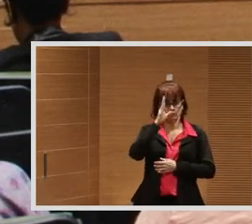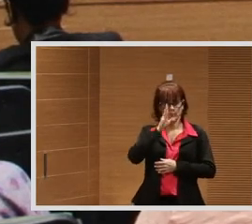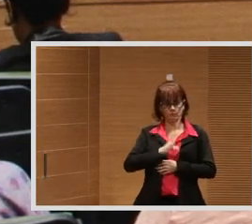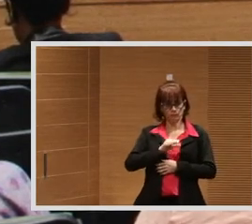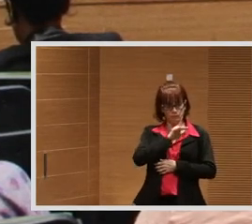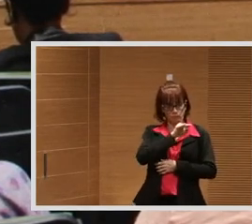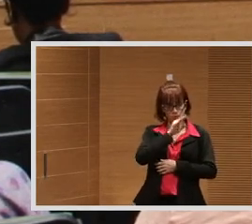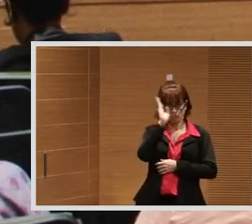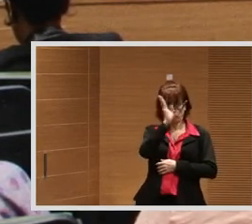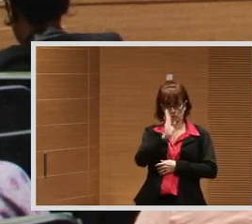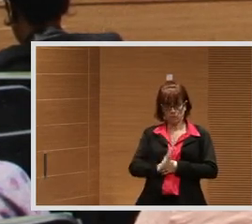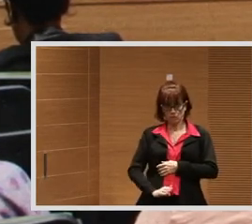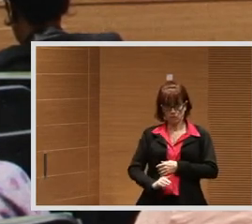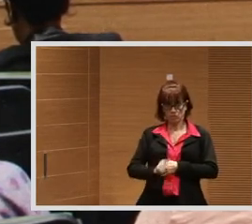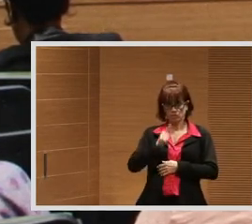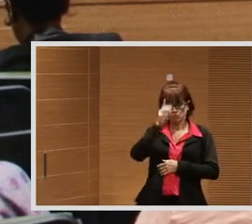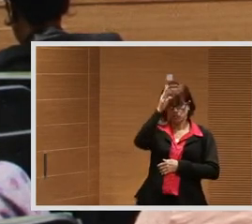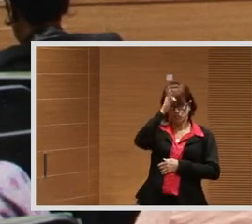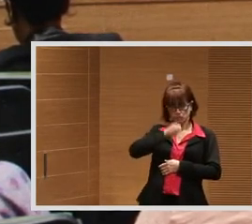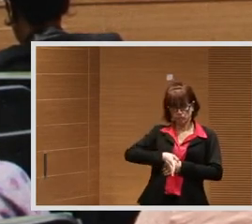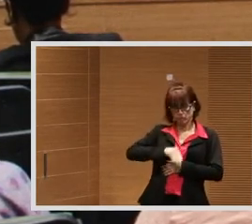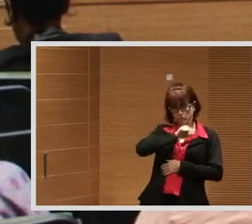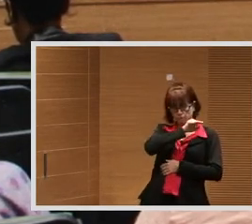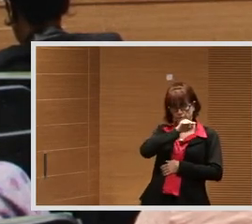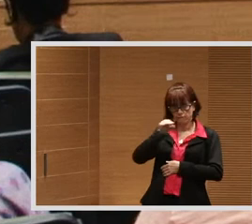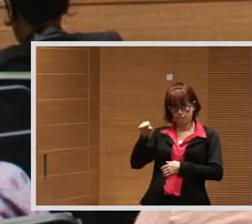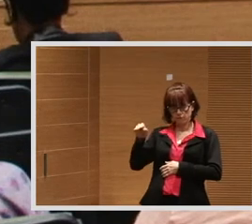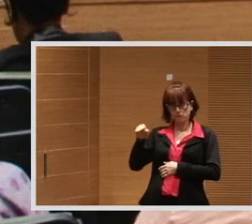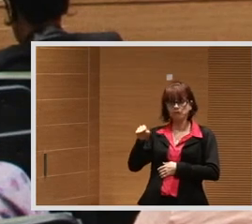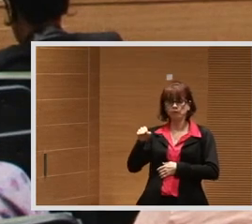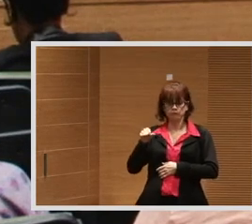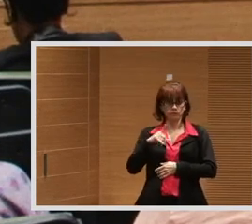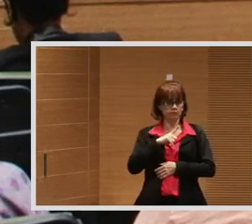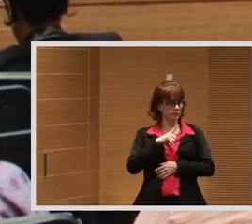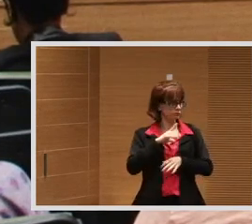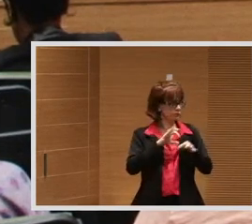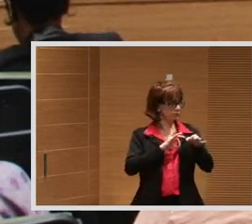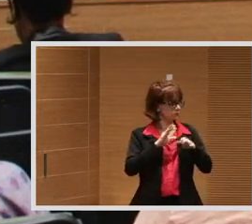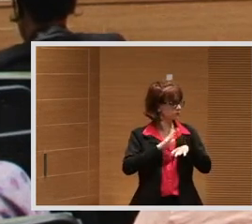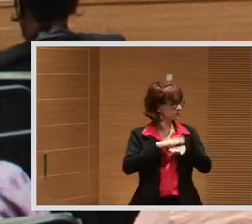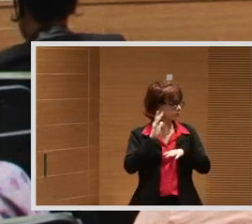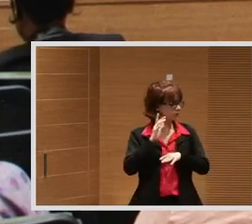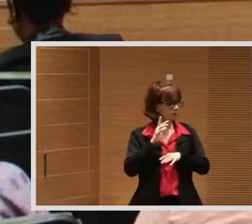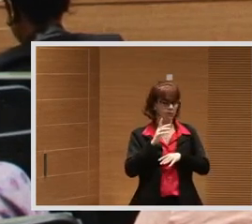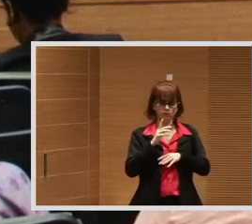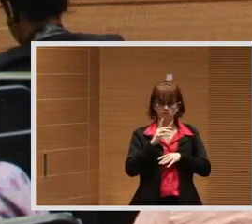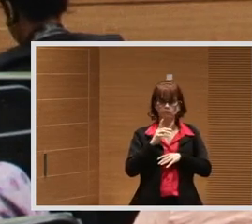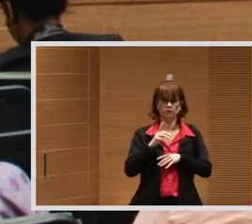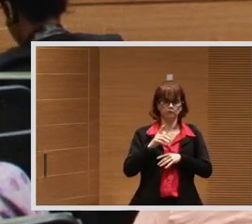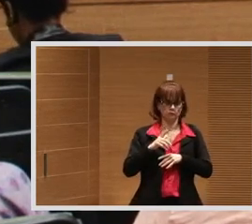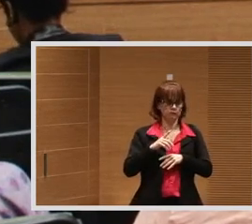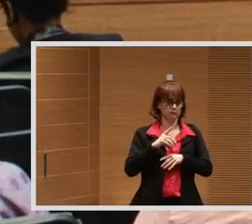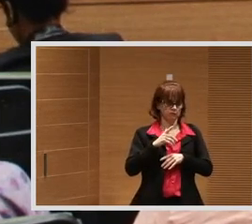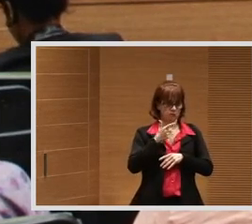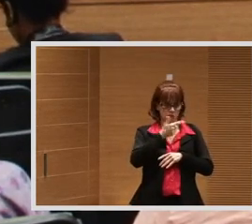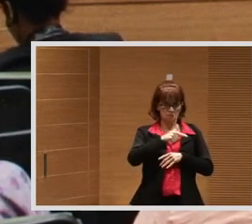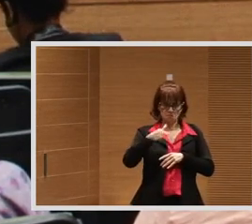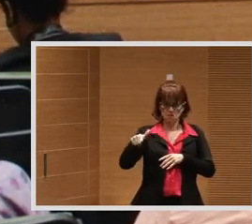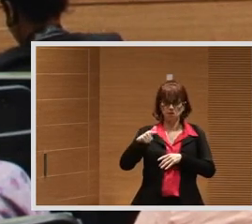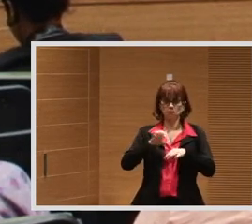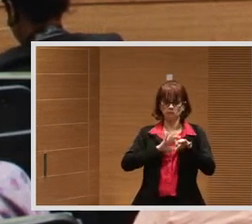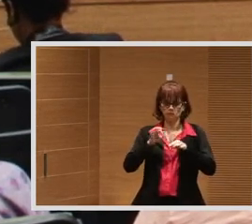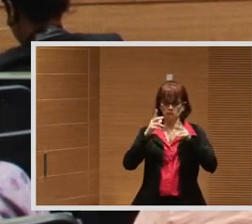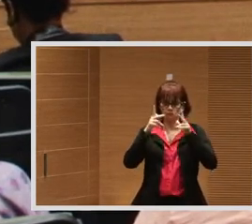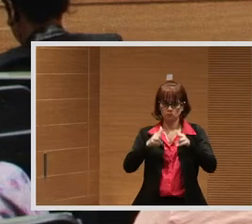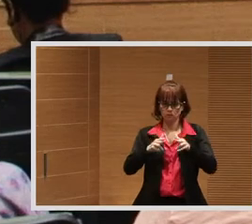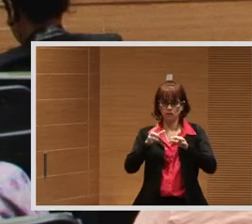comarcas. Isso não é uma elucubração, isso é um projeto. Aliás, não tem mais que um projeto que vai no mesmo sentido, mas existem projetos